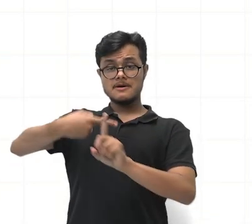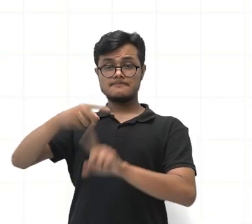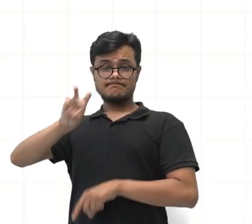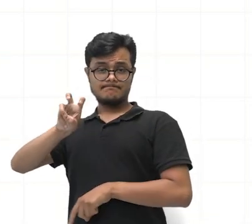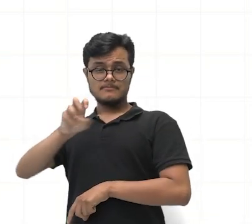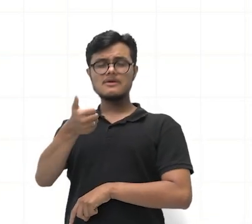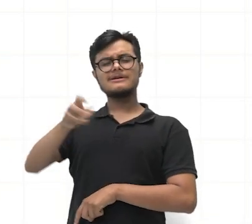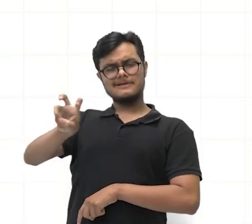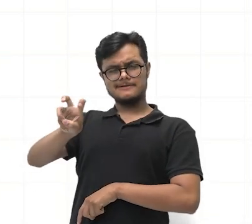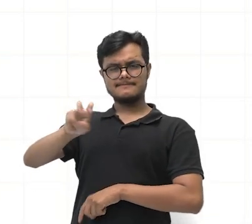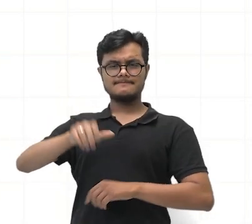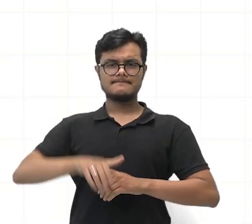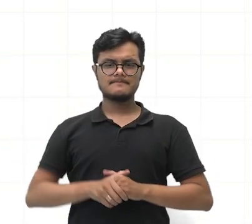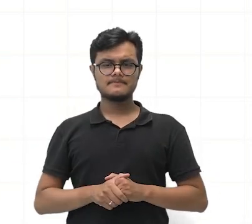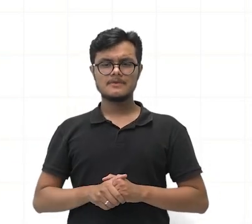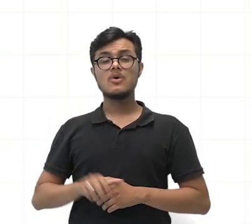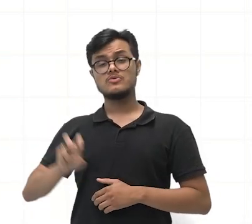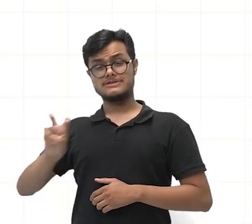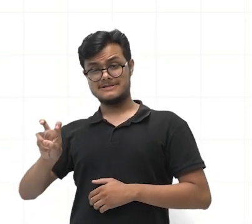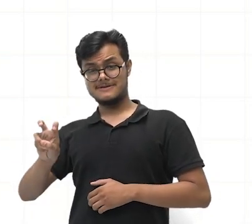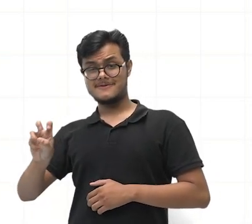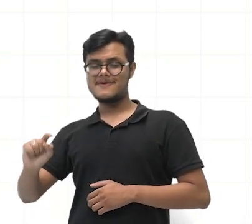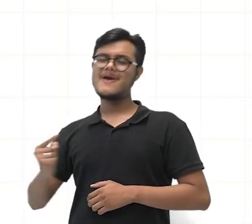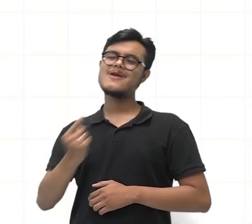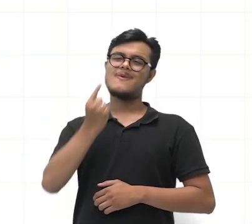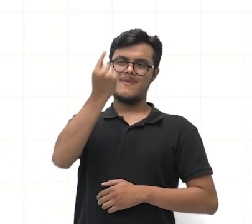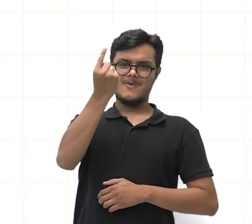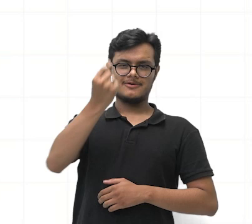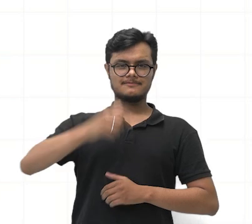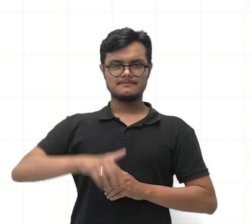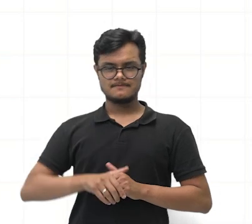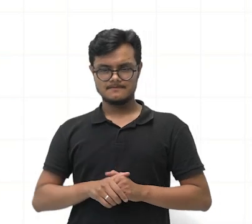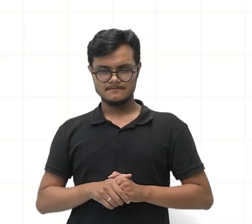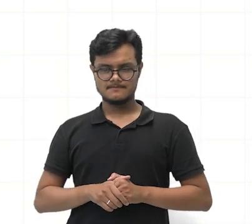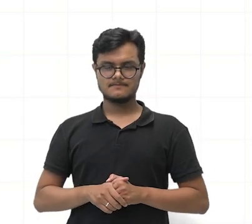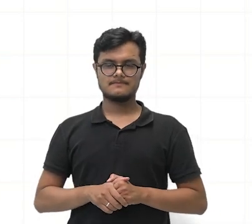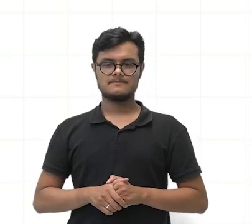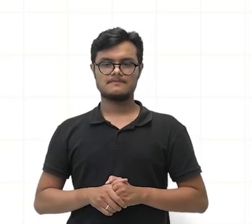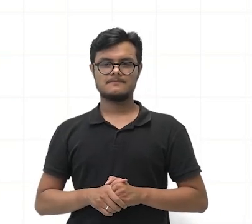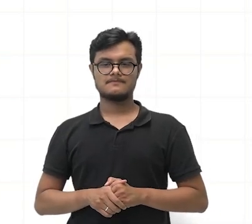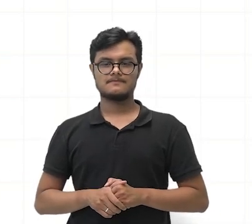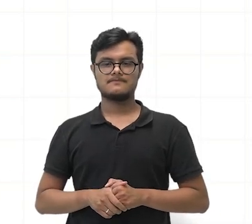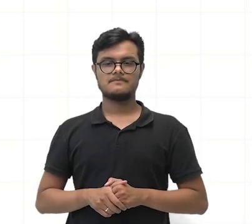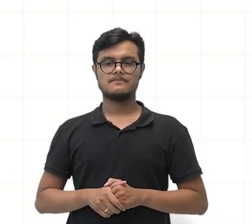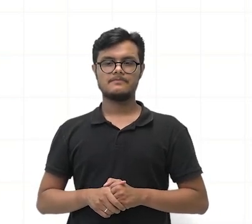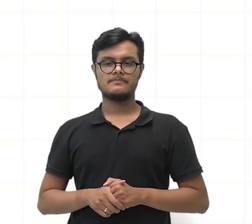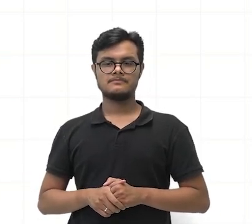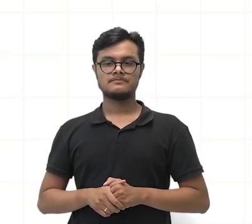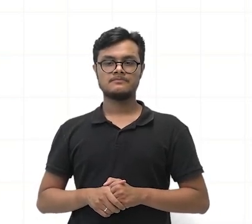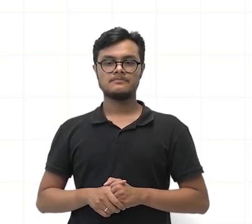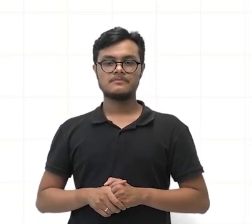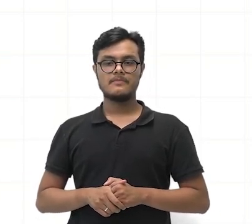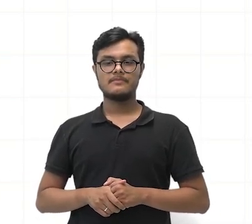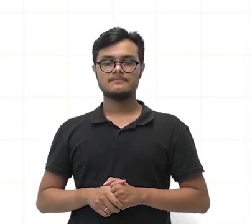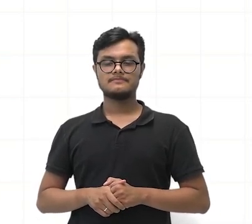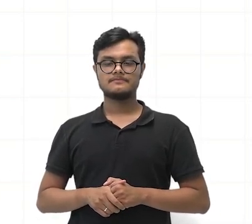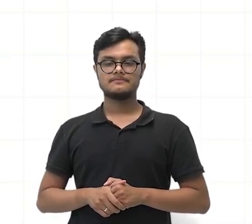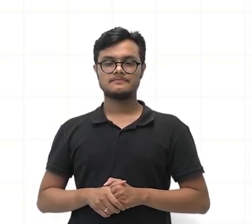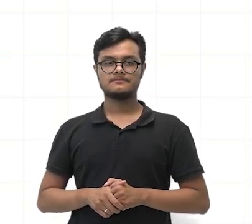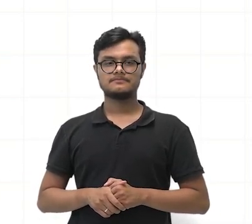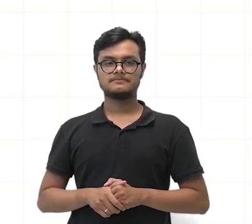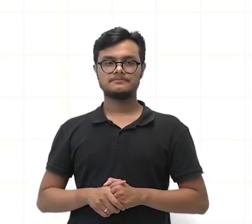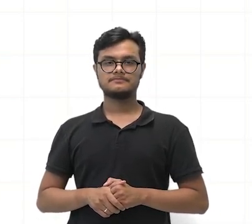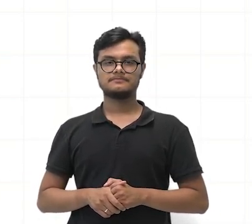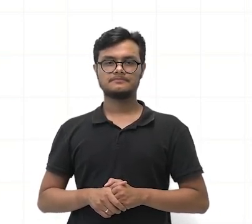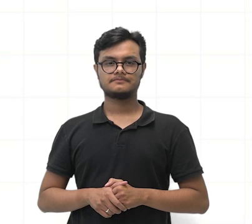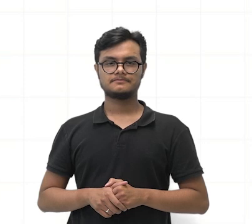deve lembrar, ó, deixa o 5, sobre 1. Tudo bem? E aí, vamos continuar